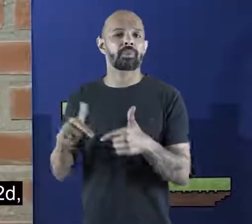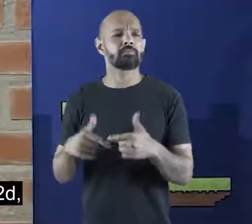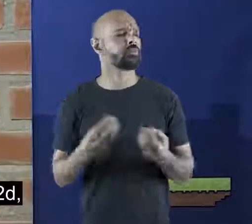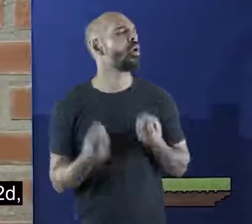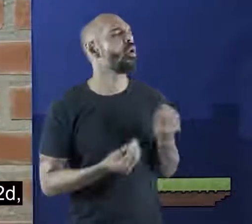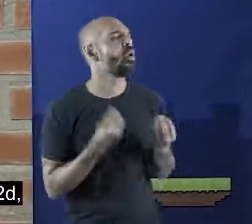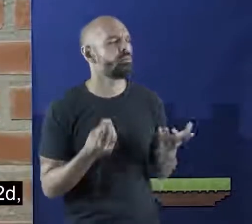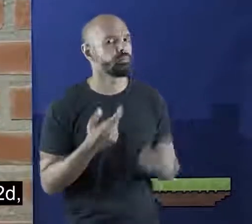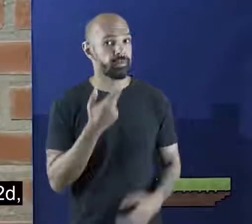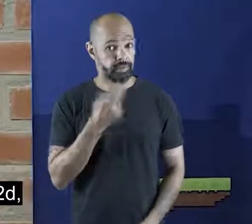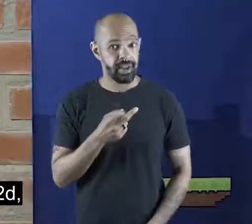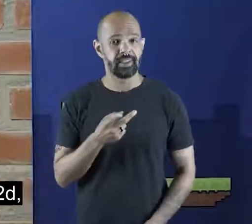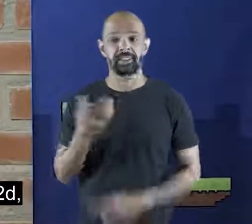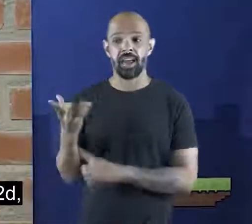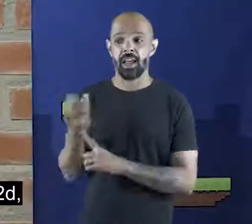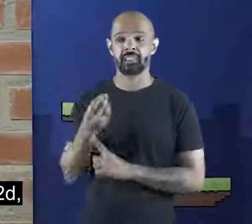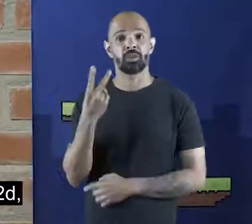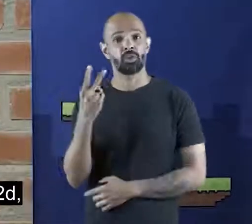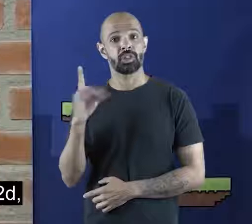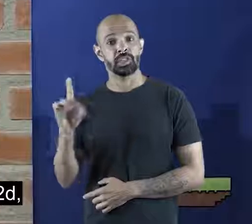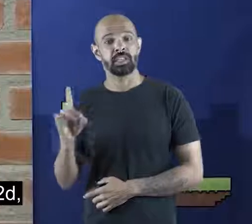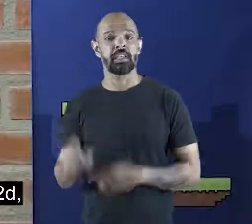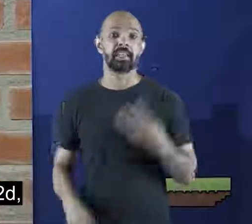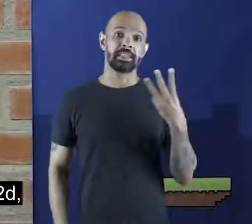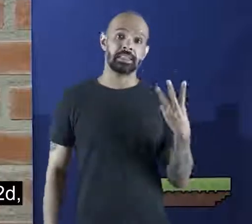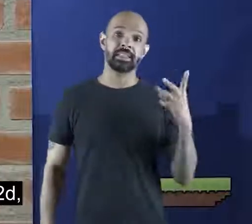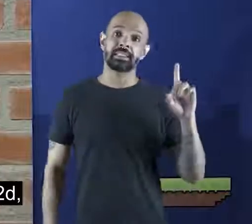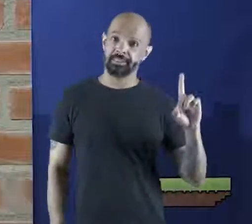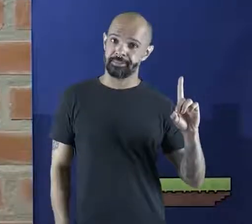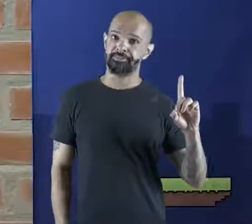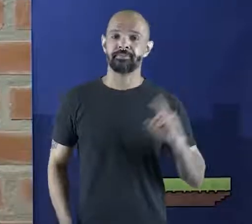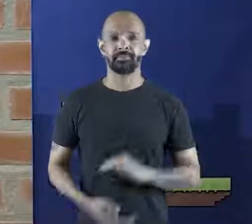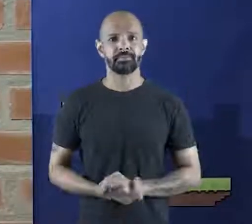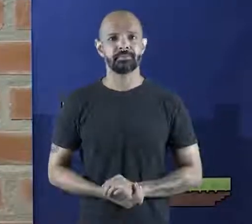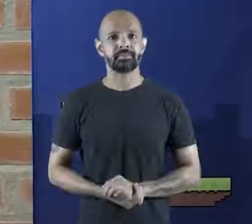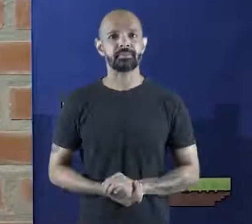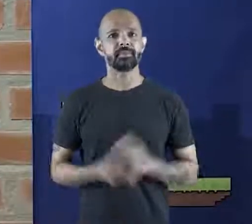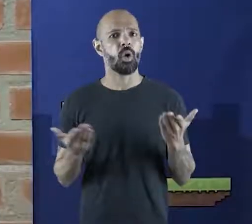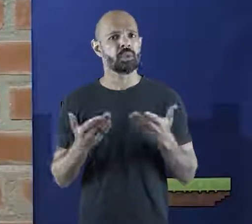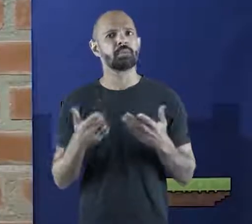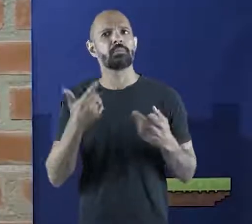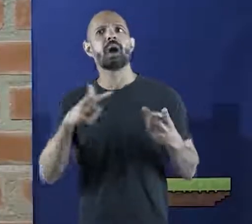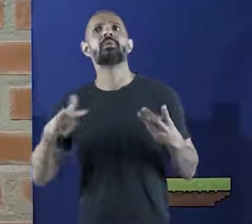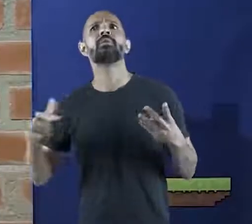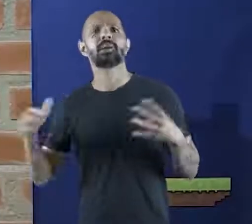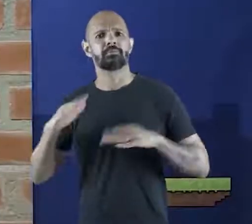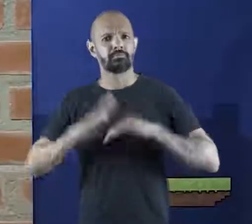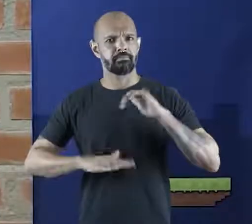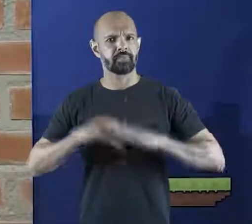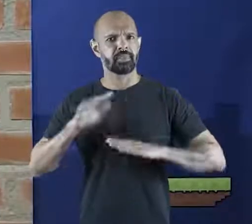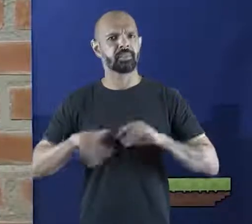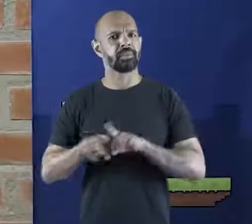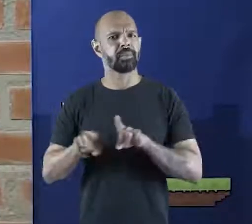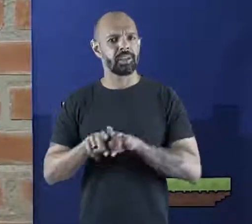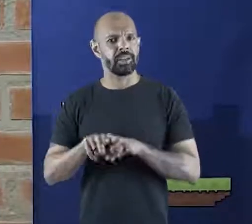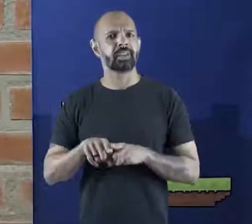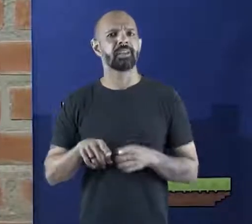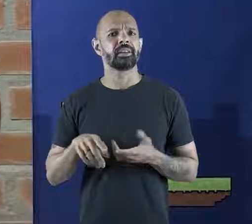Como assim? Eu já falei de artistas 2D e de artistas 3D. Mas nós também temos outros caras que estão envolvidos nisso